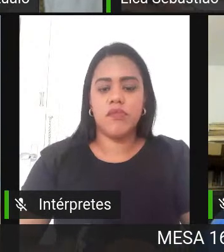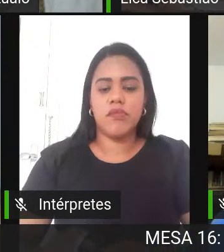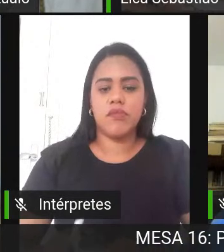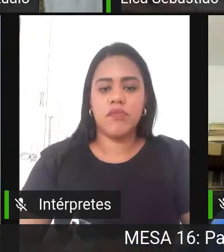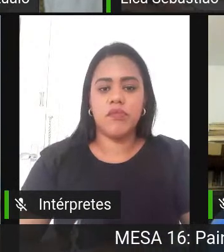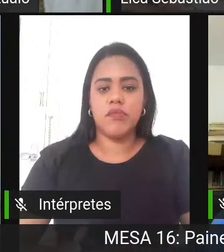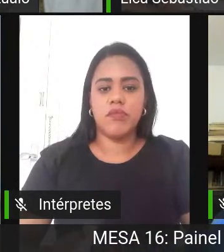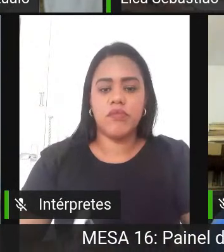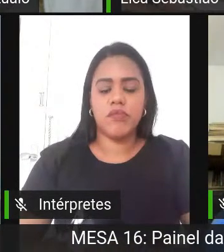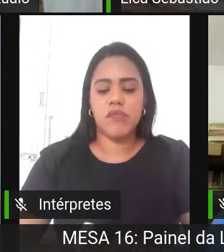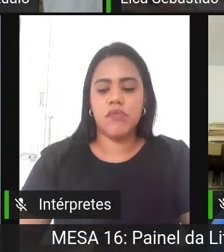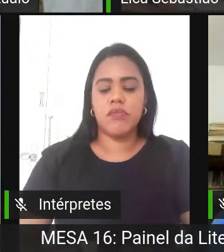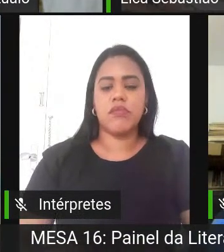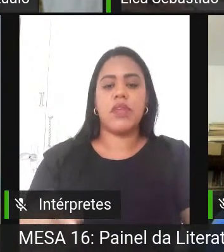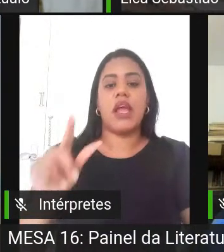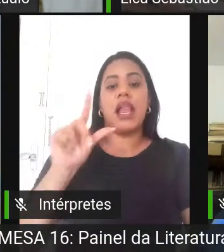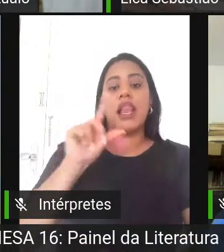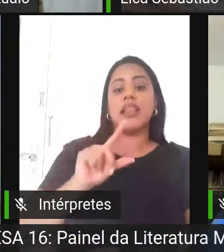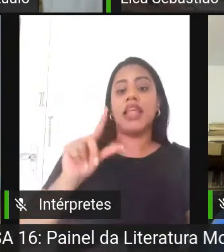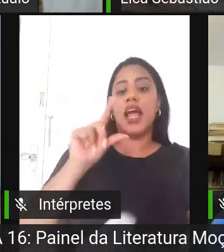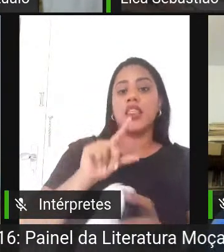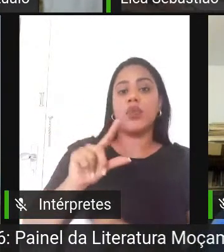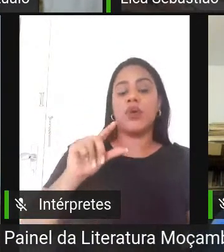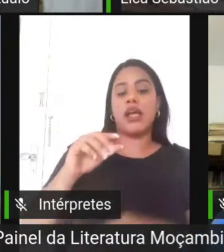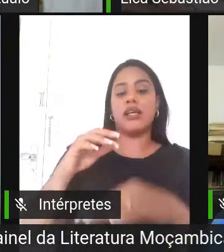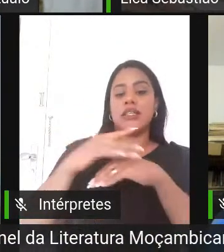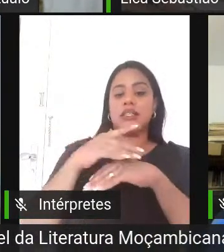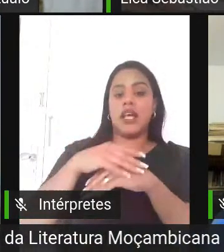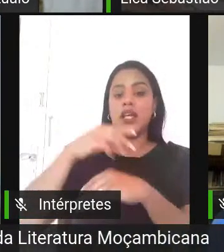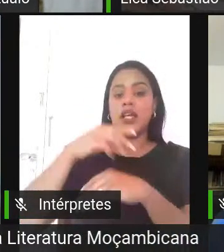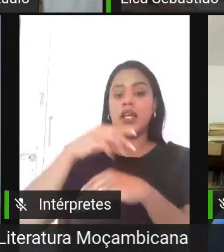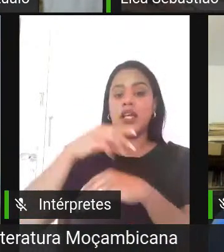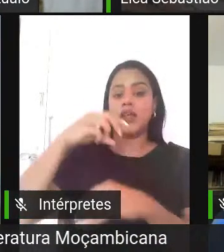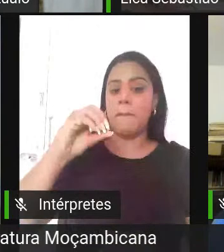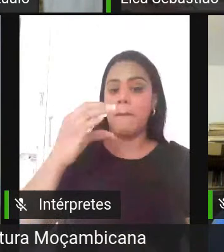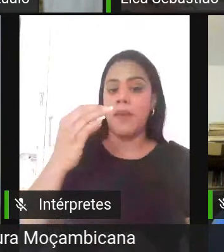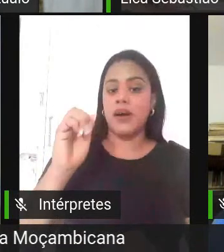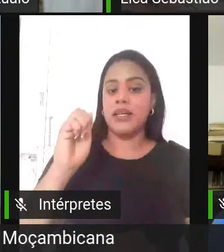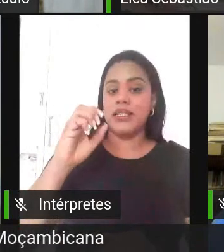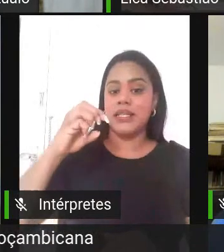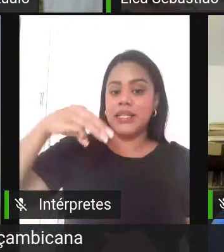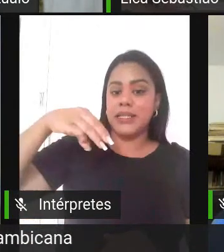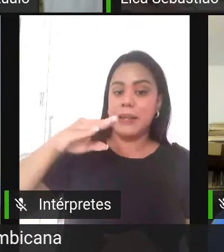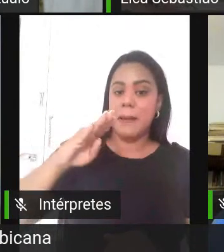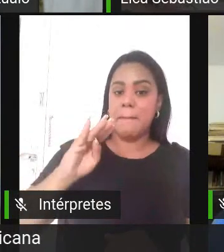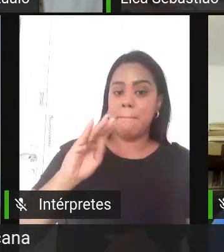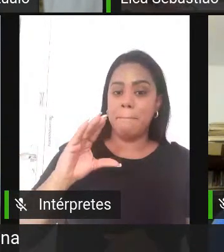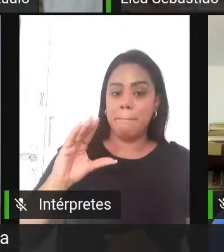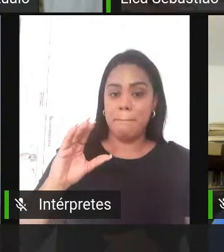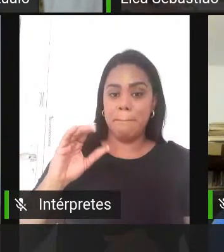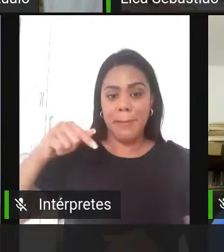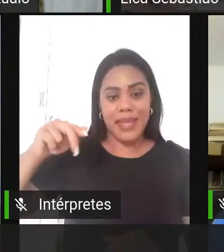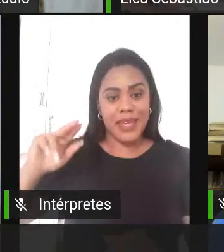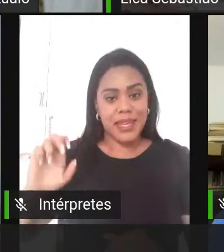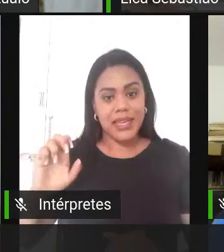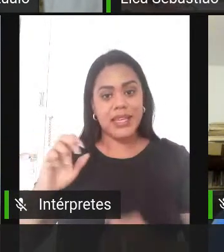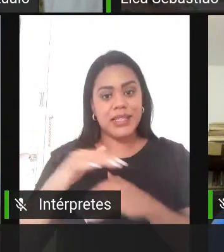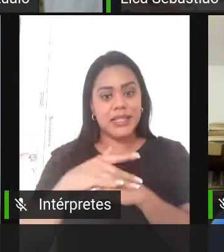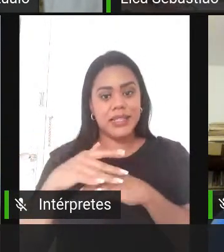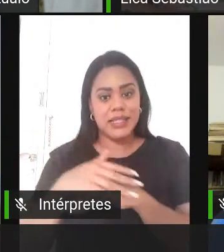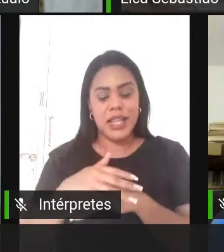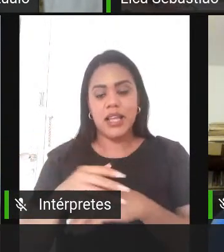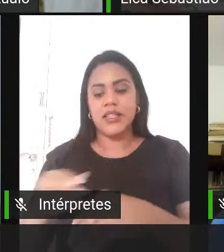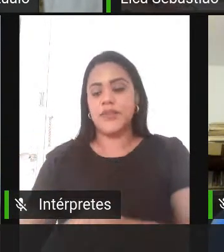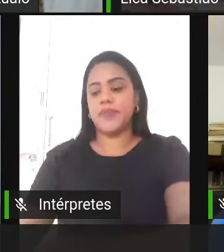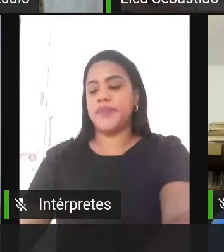reúne autores que, na minha percepção, são diferentes, estilos diferentes, e que escrevem ambos